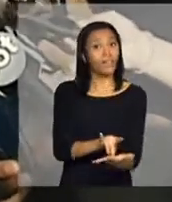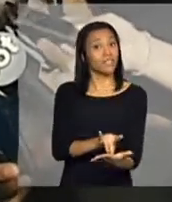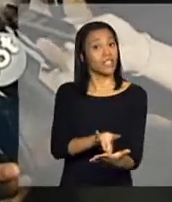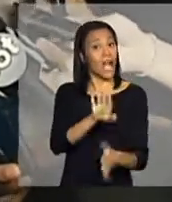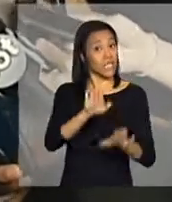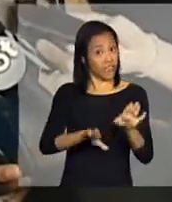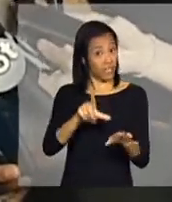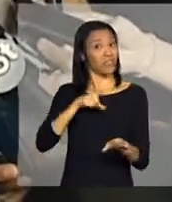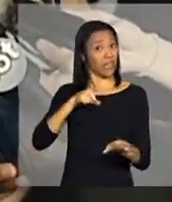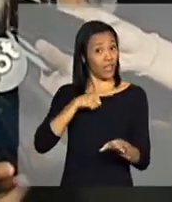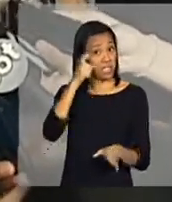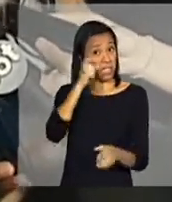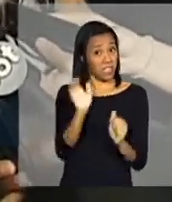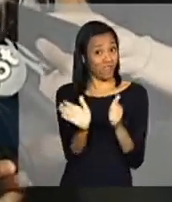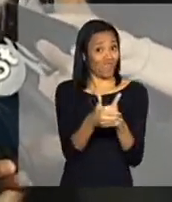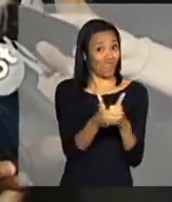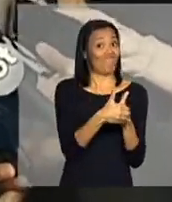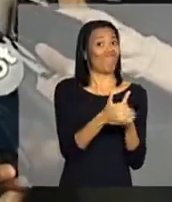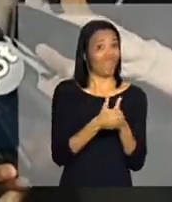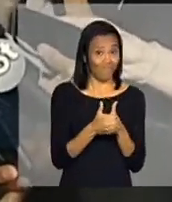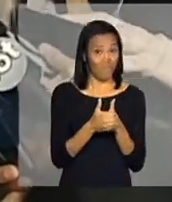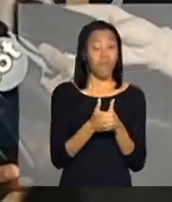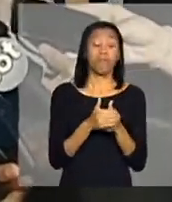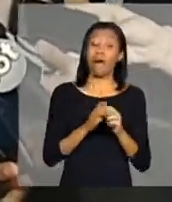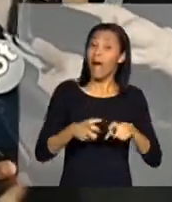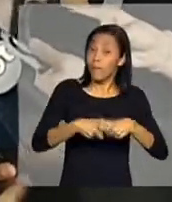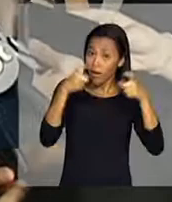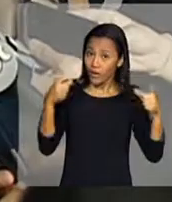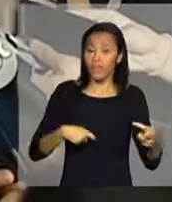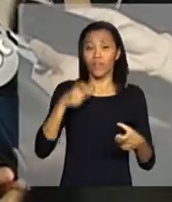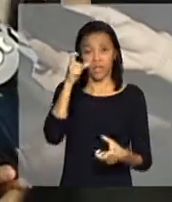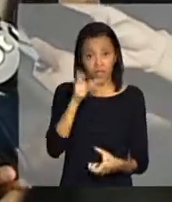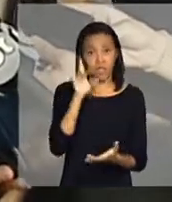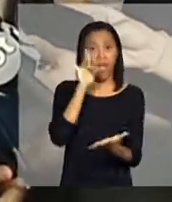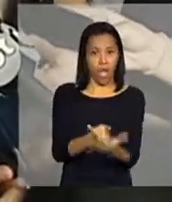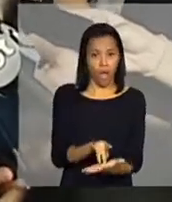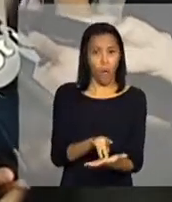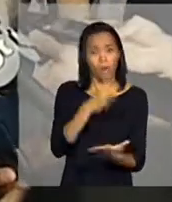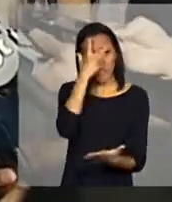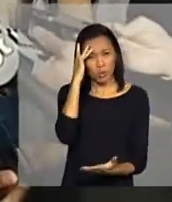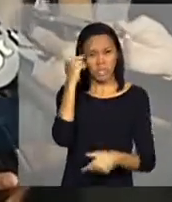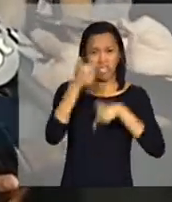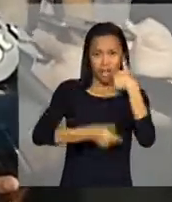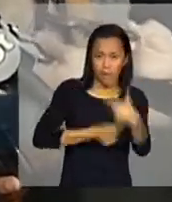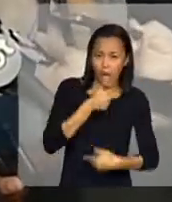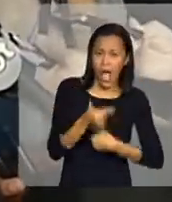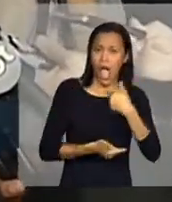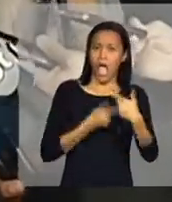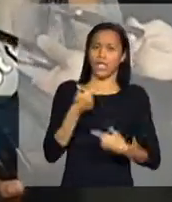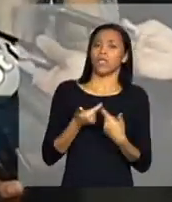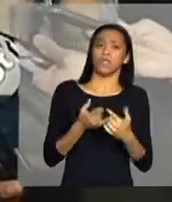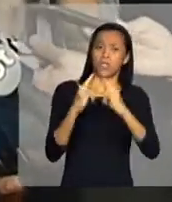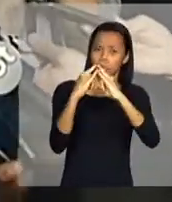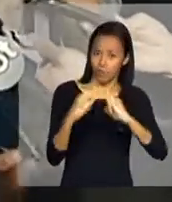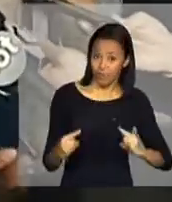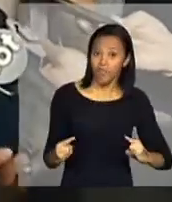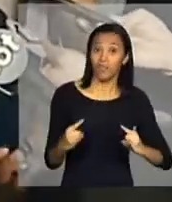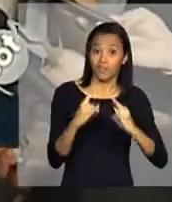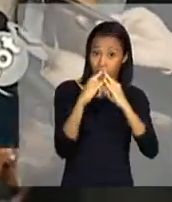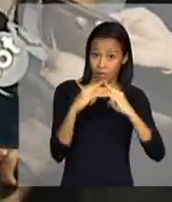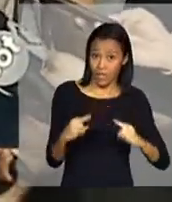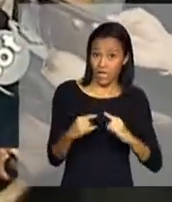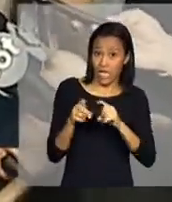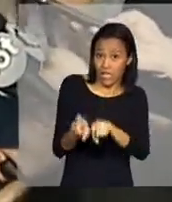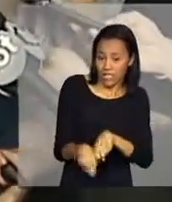vezes há interesses ilegítimos também, mas muitas vezes há interesses legítimos de um pequeno produtor, de uma pessoa assentada, inclusive, à política de reforma agrária.